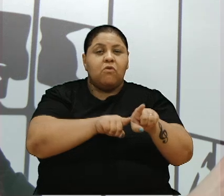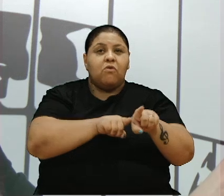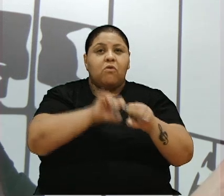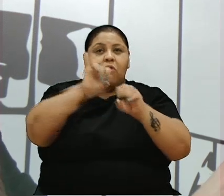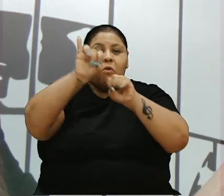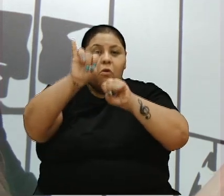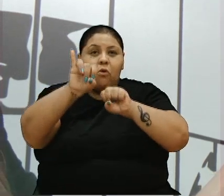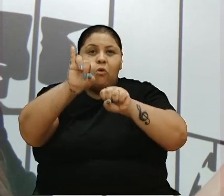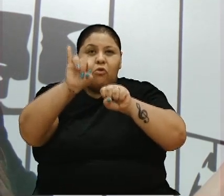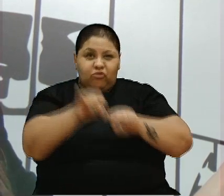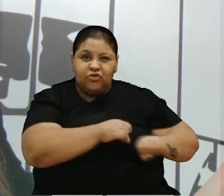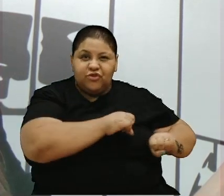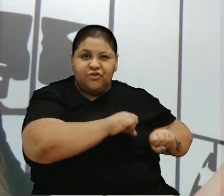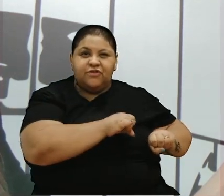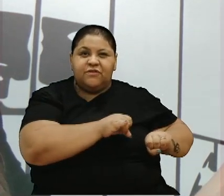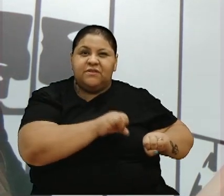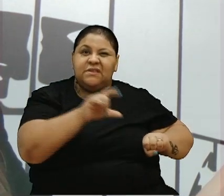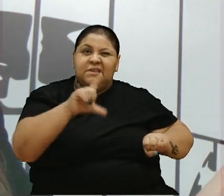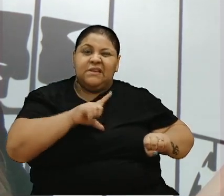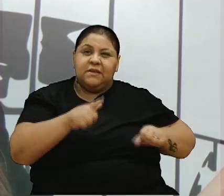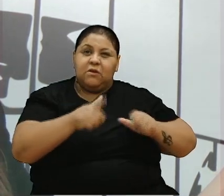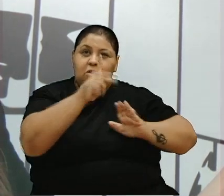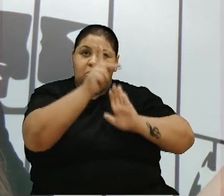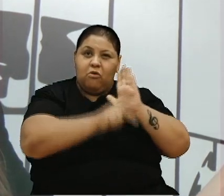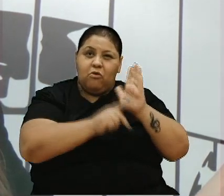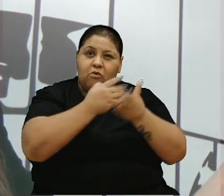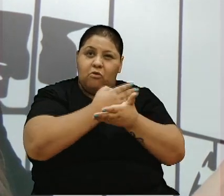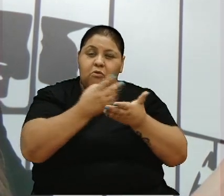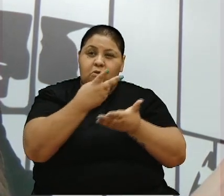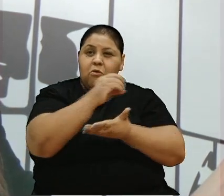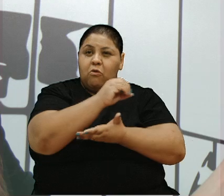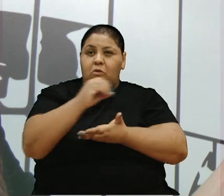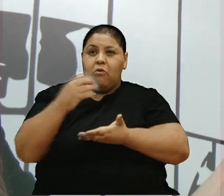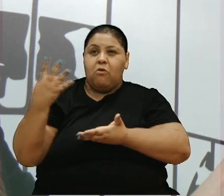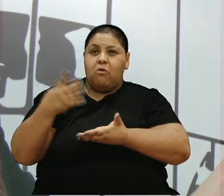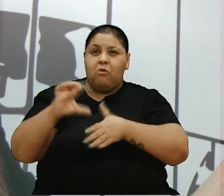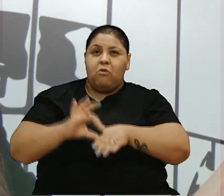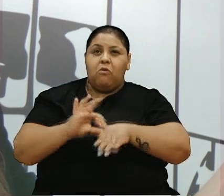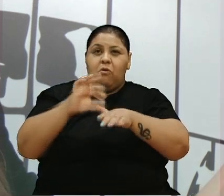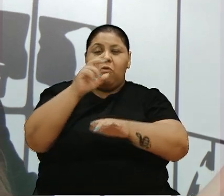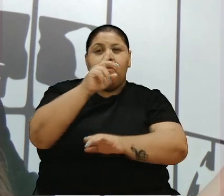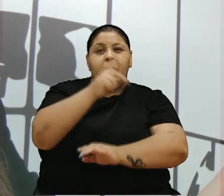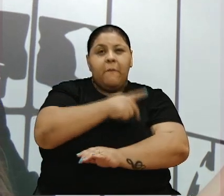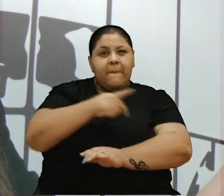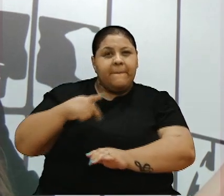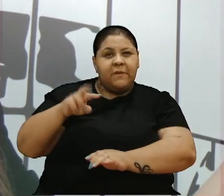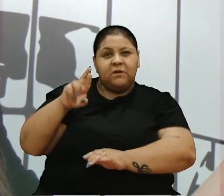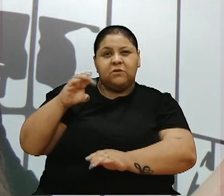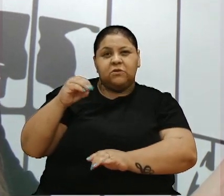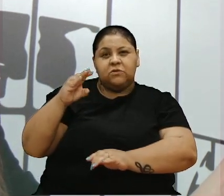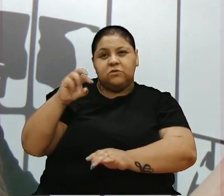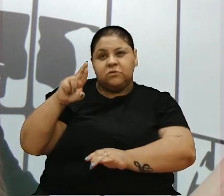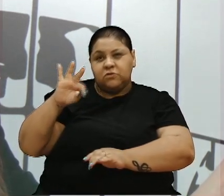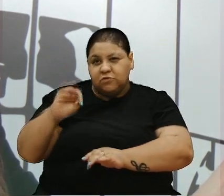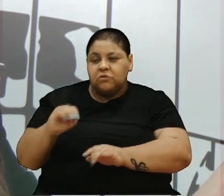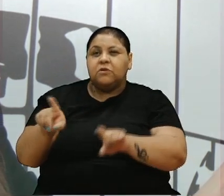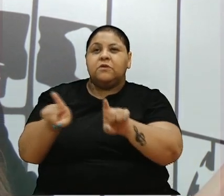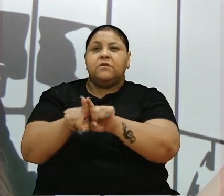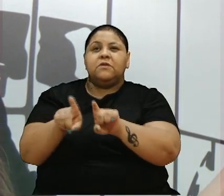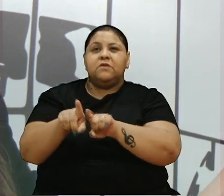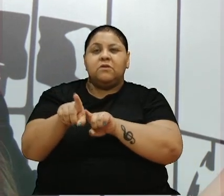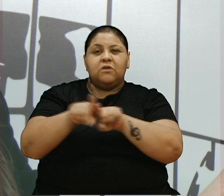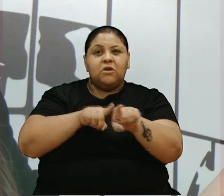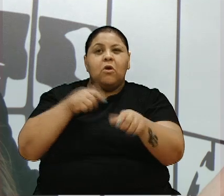for Jesus. É um trabalho que existe já desde 2004, liderado pelo mestre e também pastor Roberto. E aí essa parceria ela